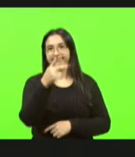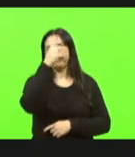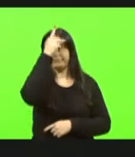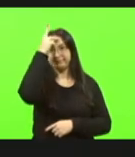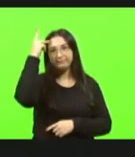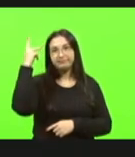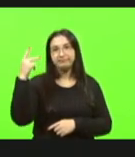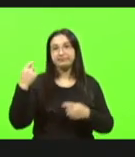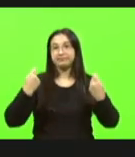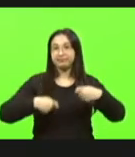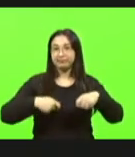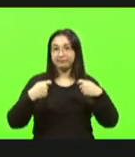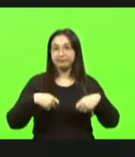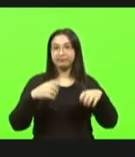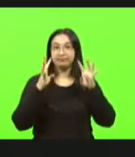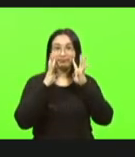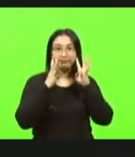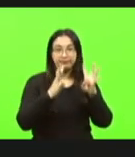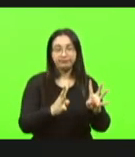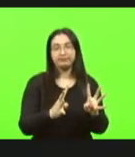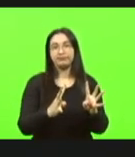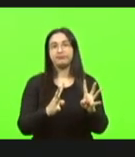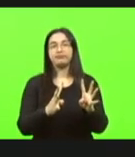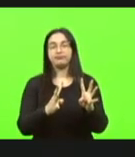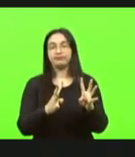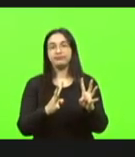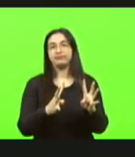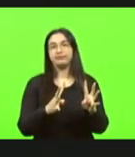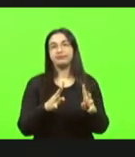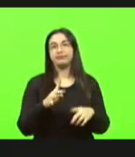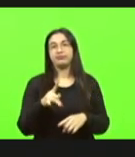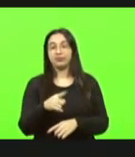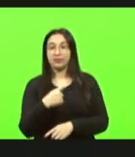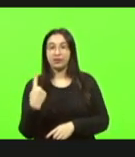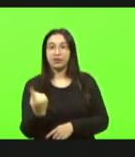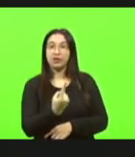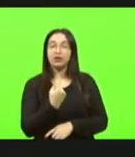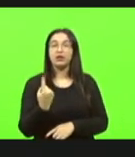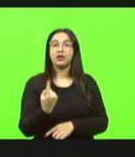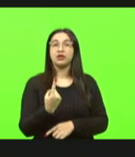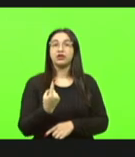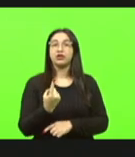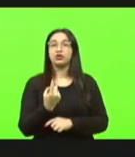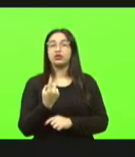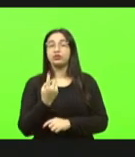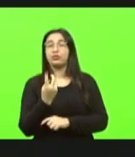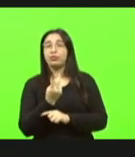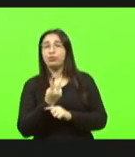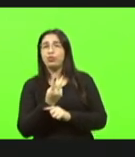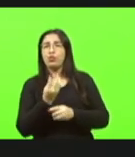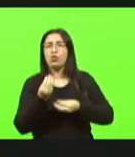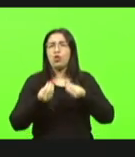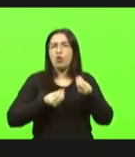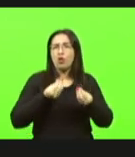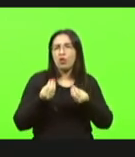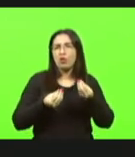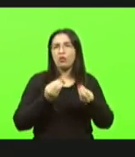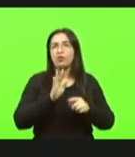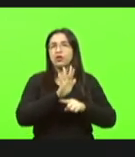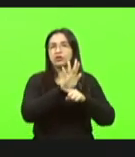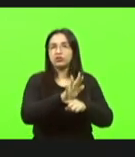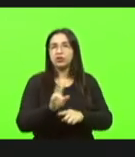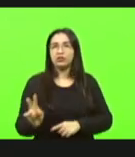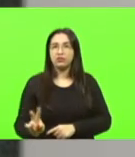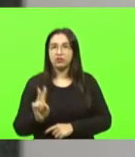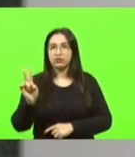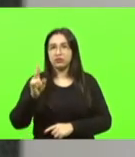atenção. São gestos que nós vamos procurar fazer para valorizar o trabalho da pessoa com